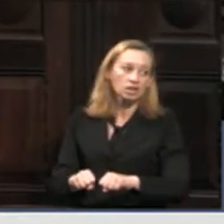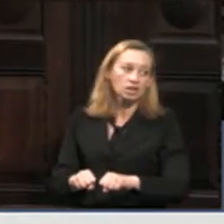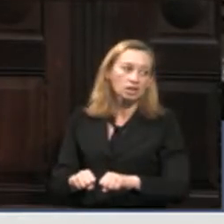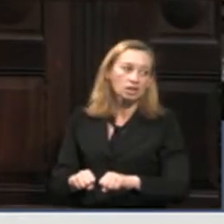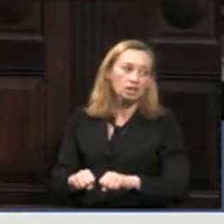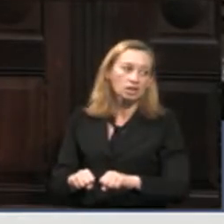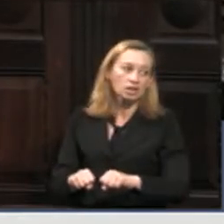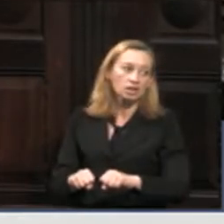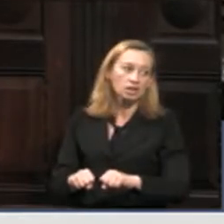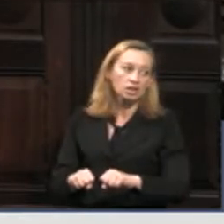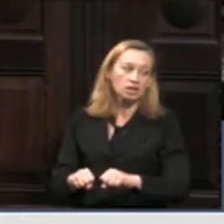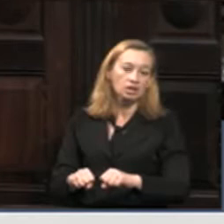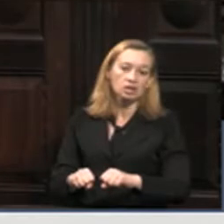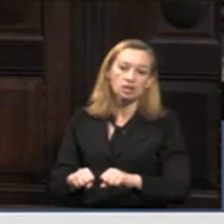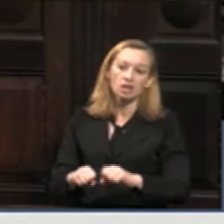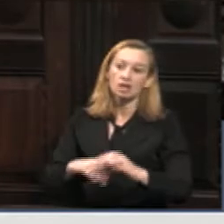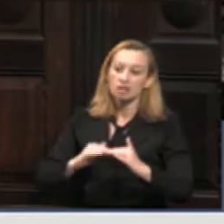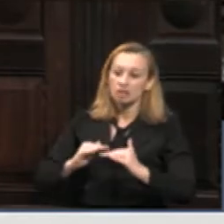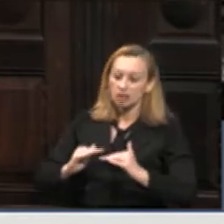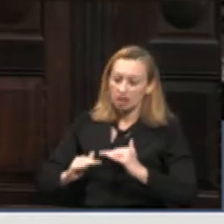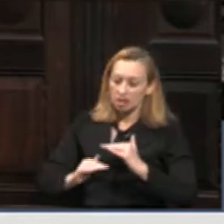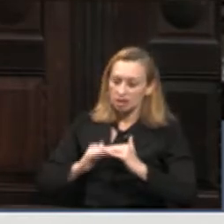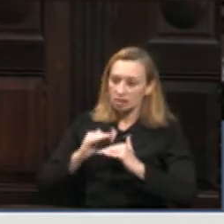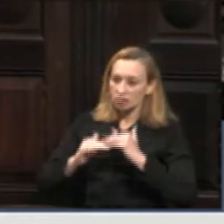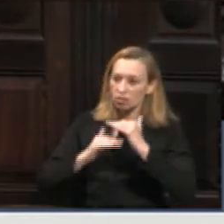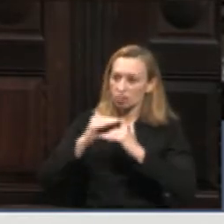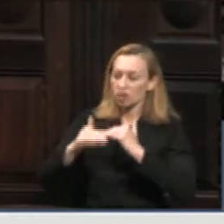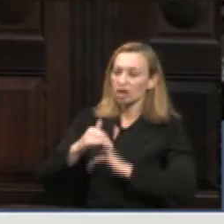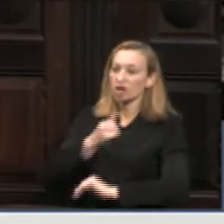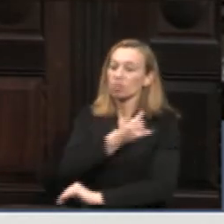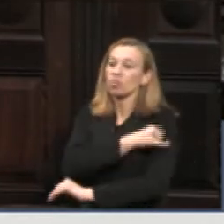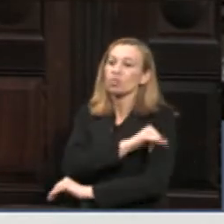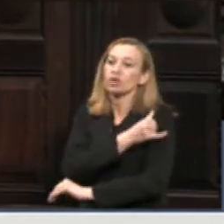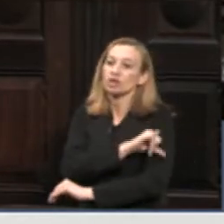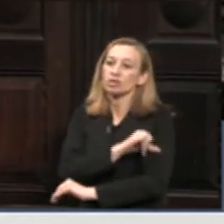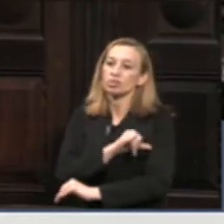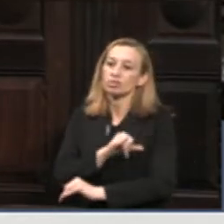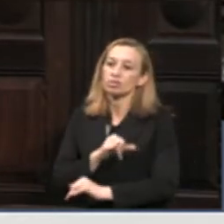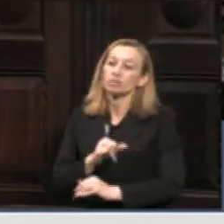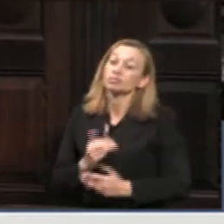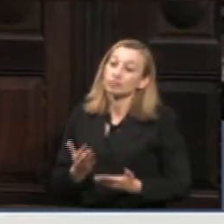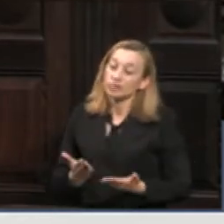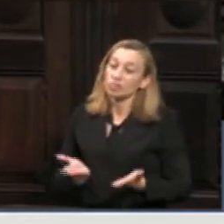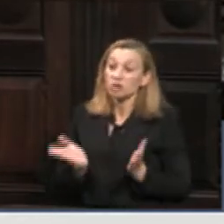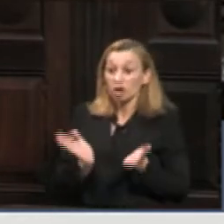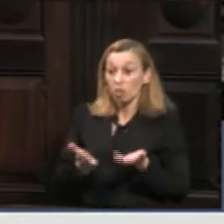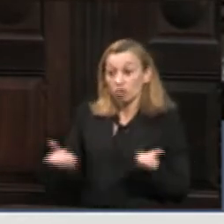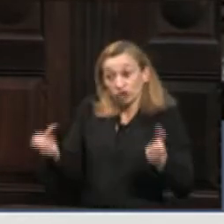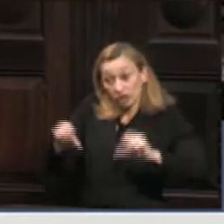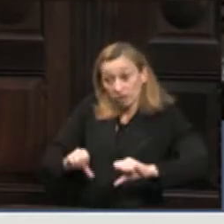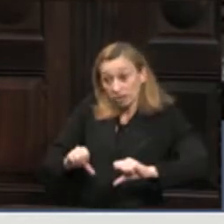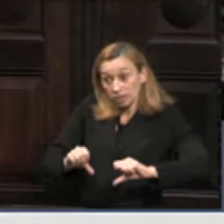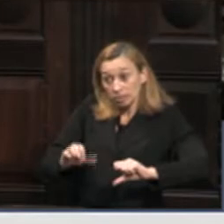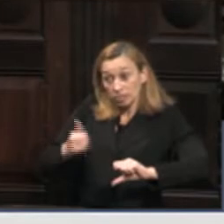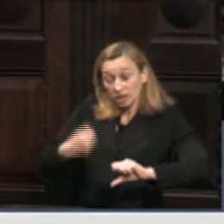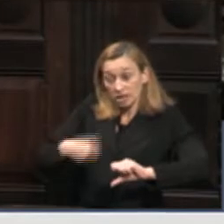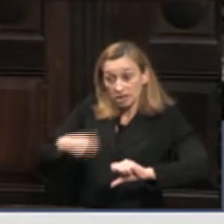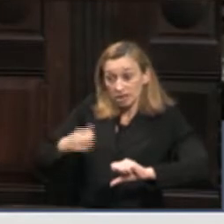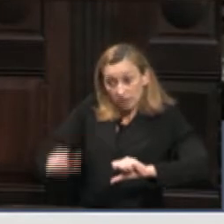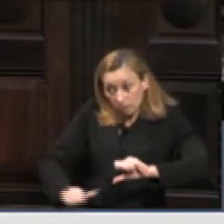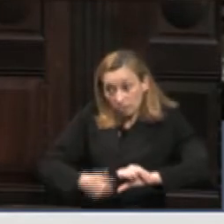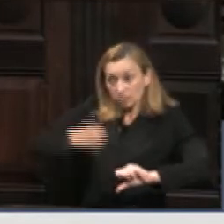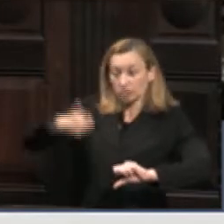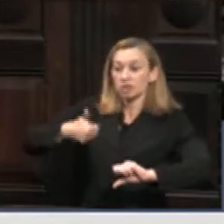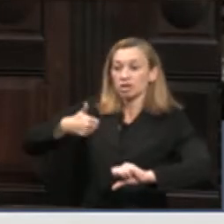dessa profunda crise que ele vive. E um orçamento que nós